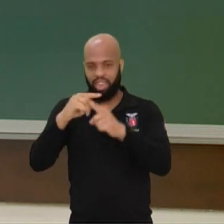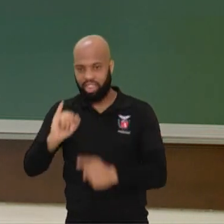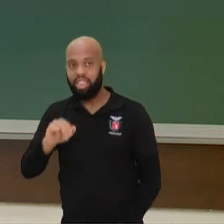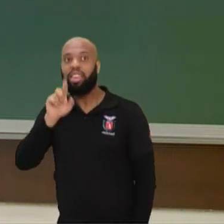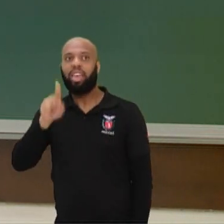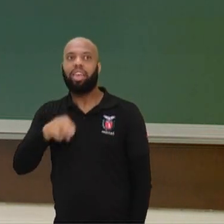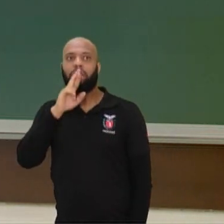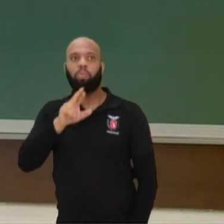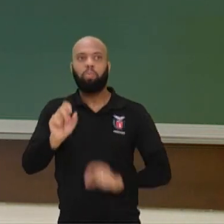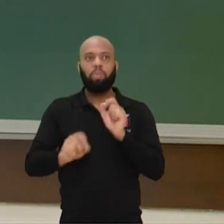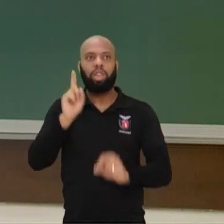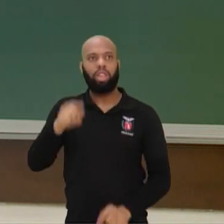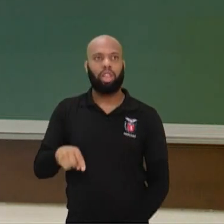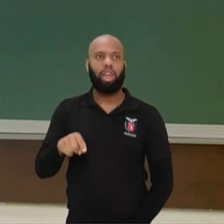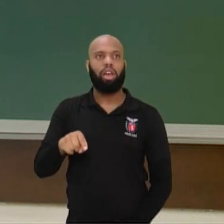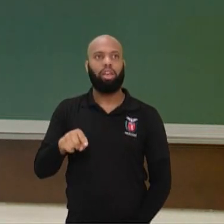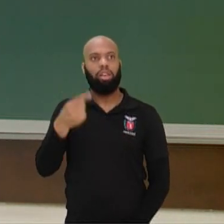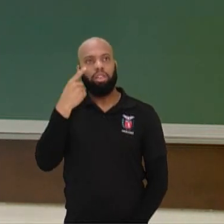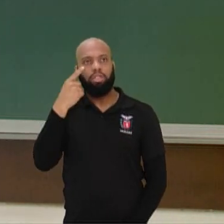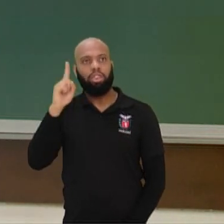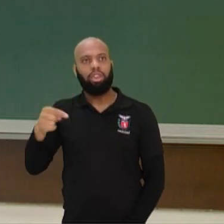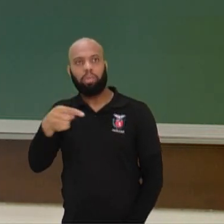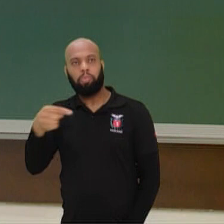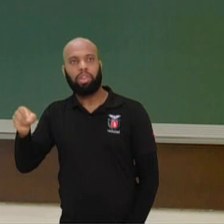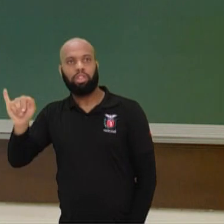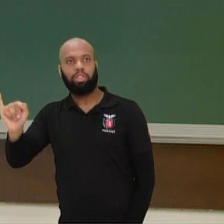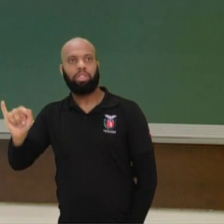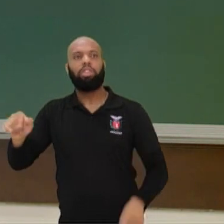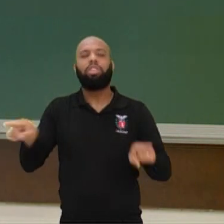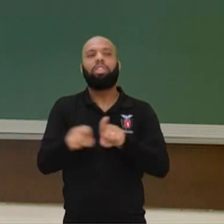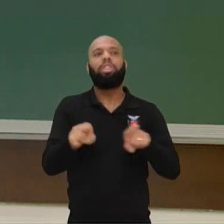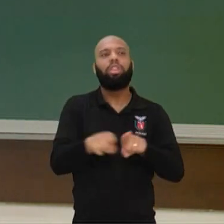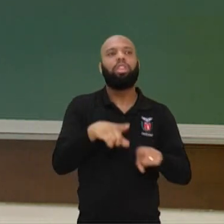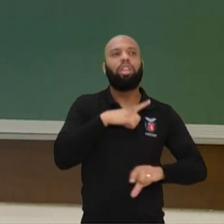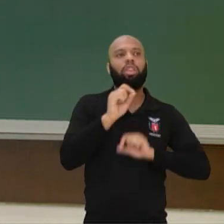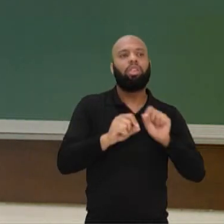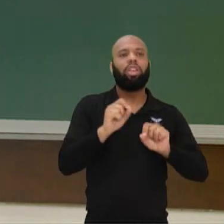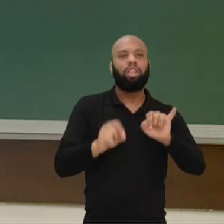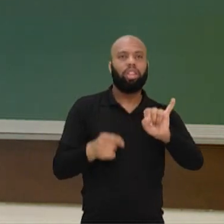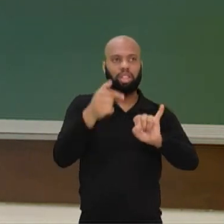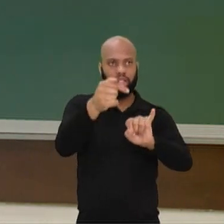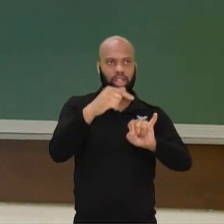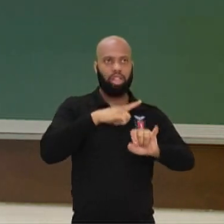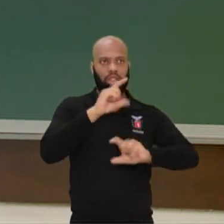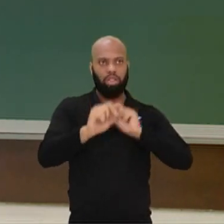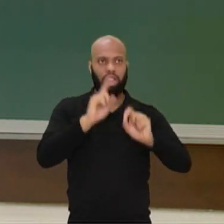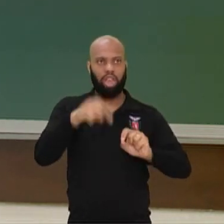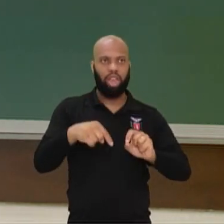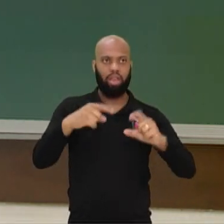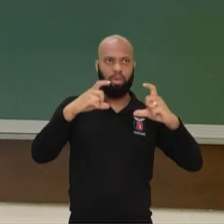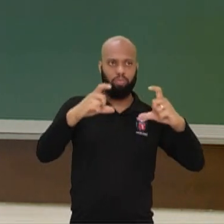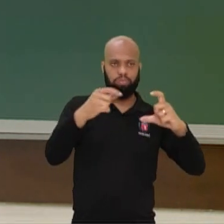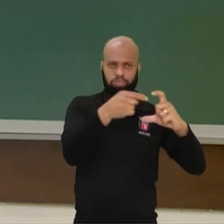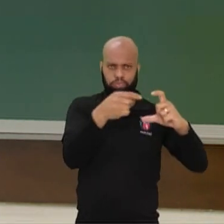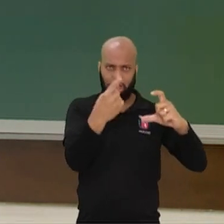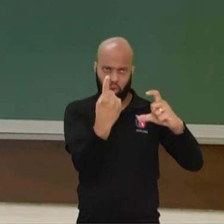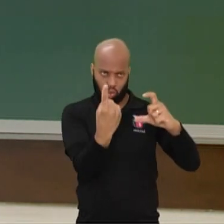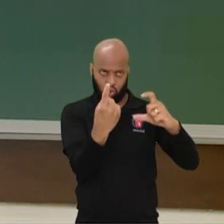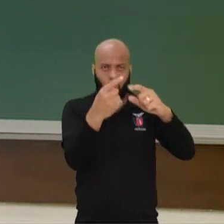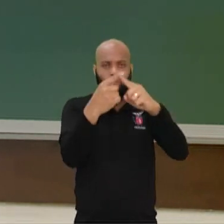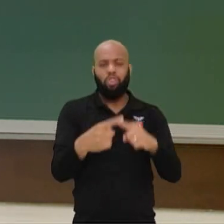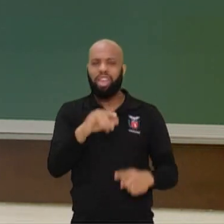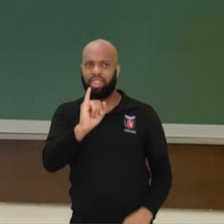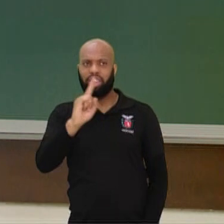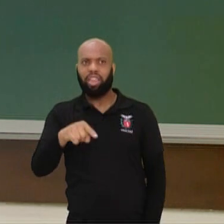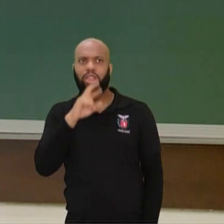o anterior, i à sexta vezes i, menos 1 vezes i, que é menos i. Não se preocupem, se a